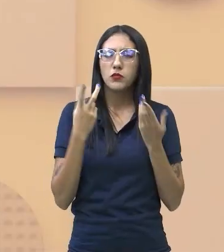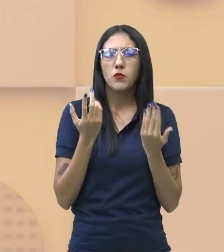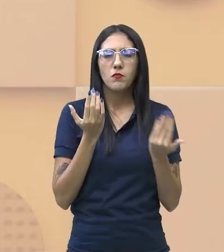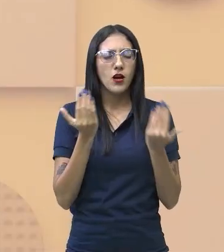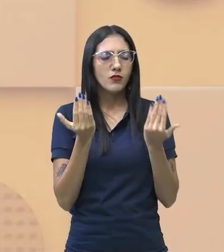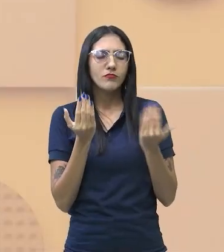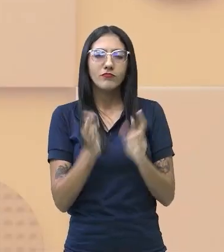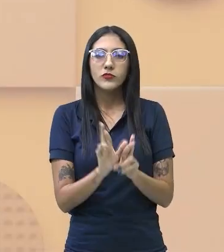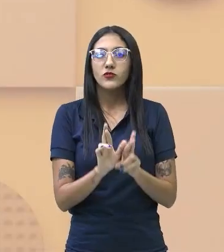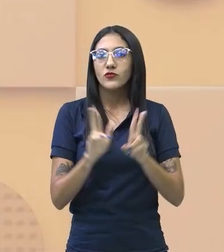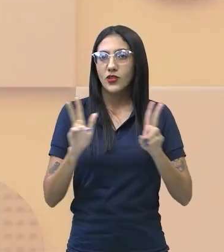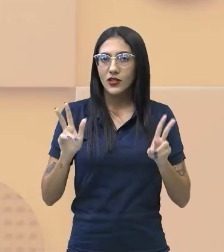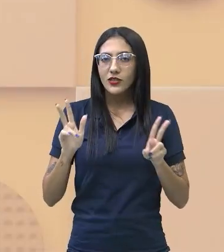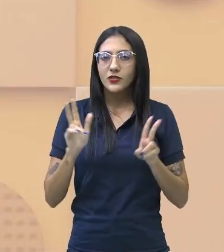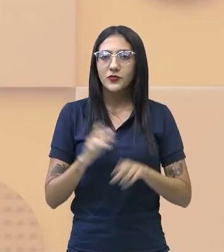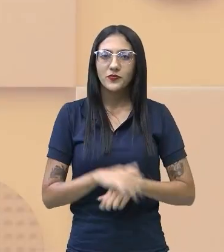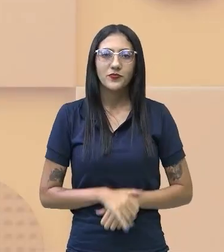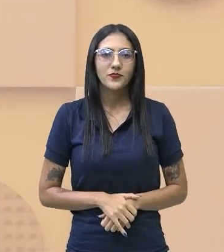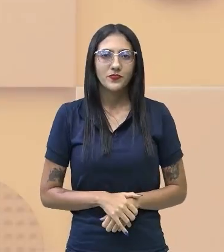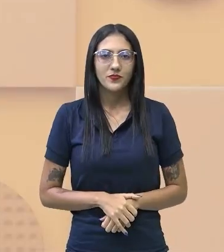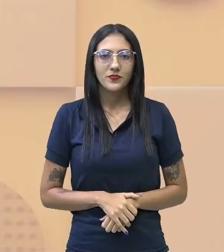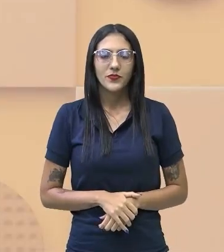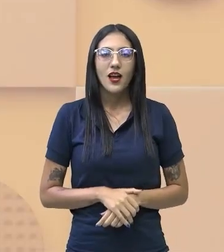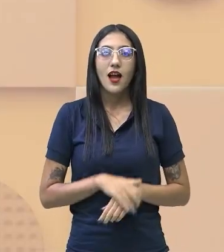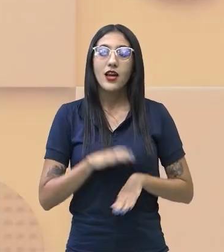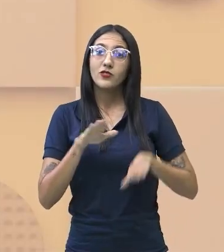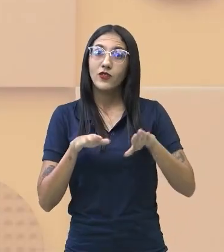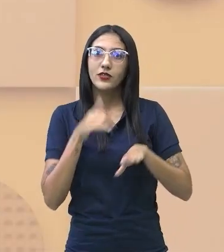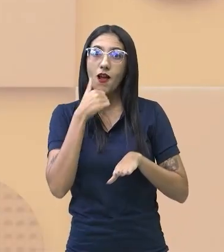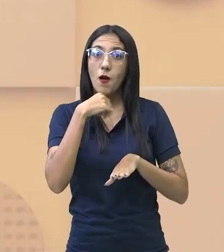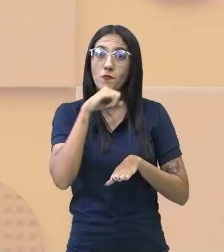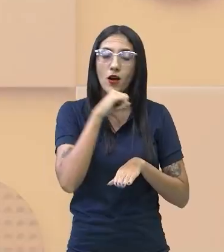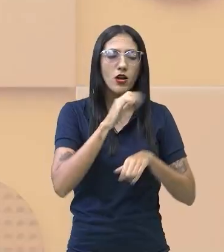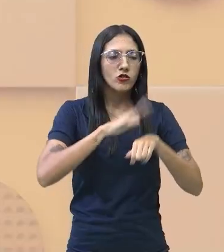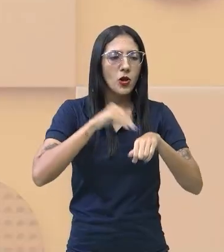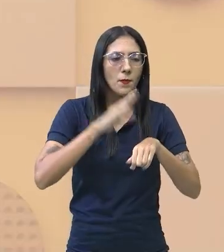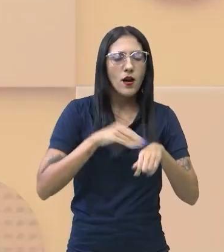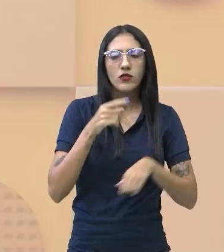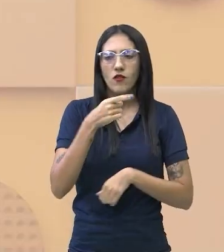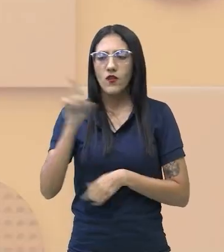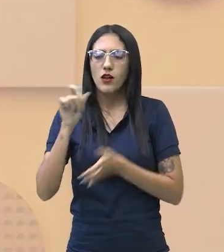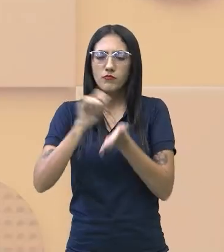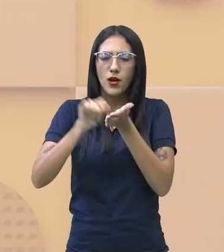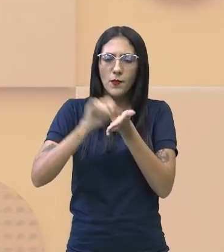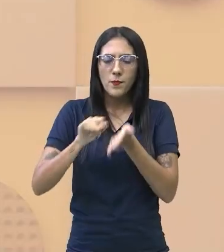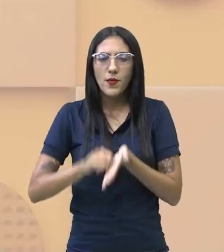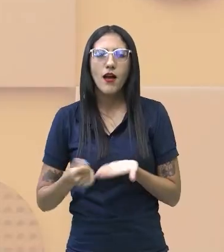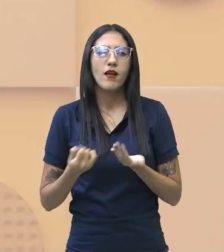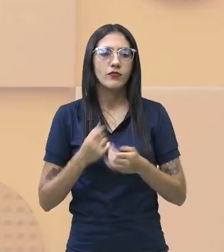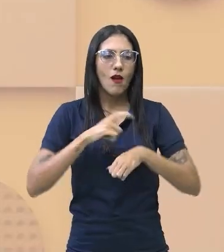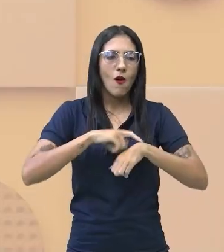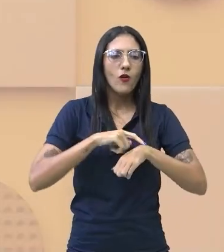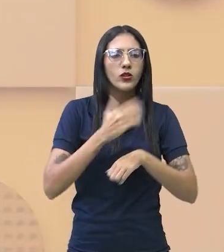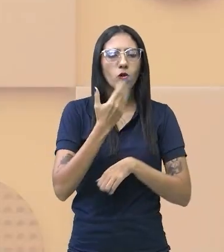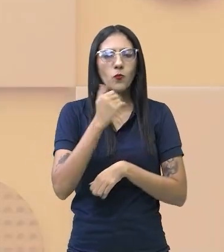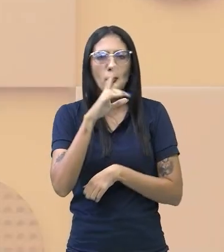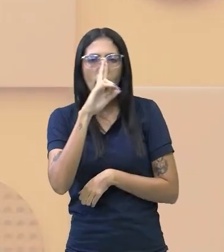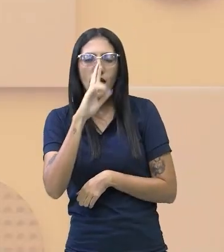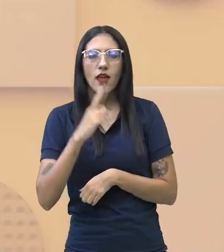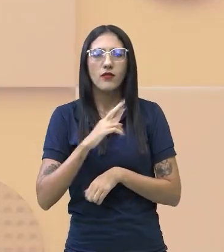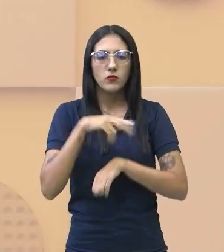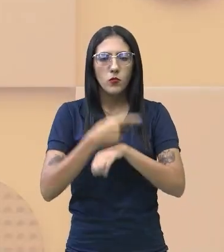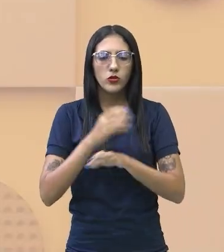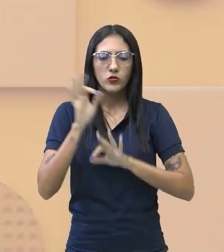forma. Geralmente, não é mesmo? É a mãe que diz, olha, menino, vai fazer a tarefa, está na hora de almoçar, está na hora de se arrumar para ir para a